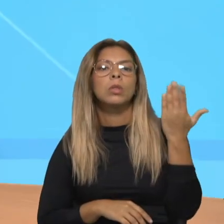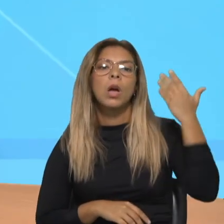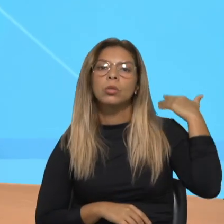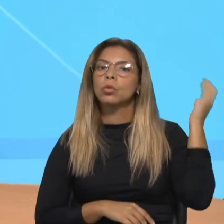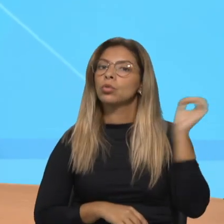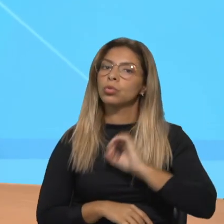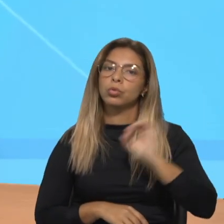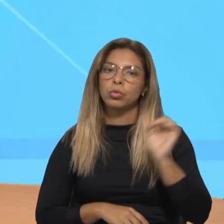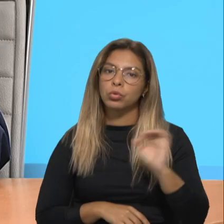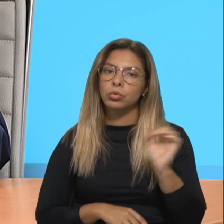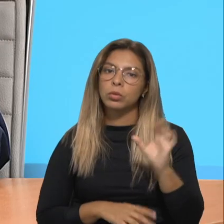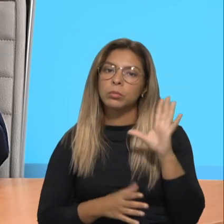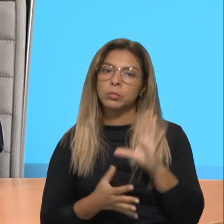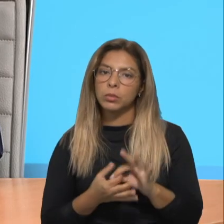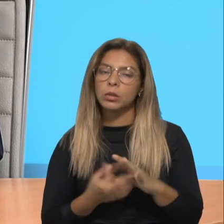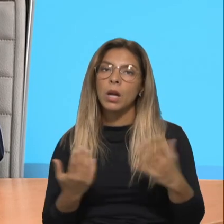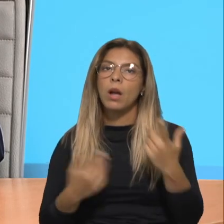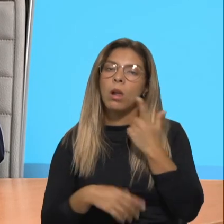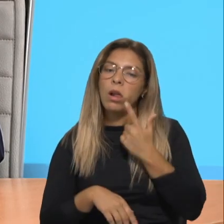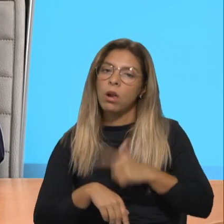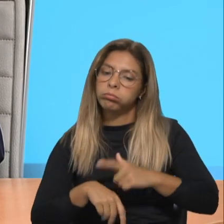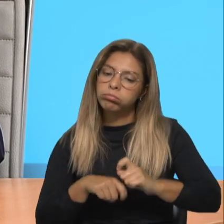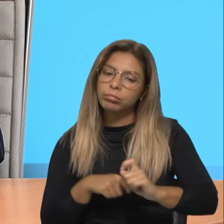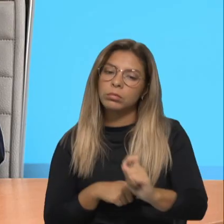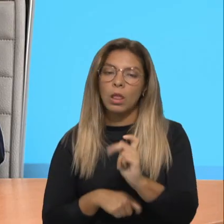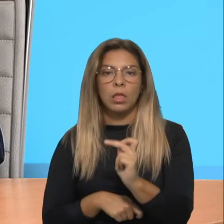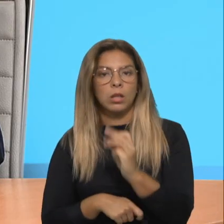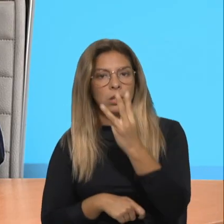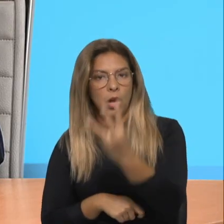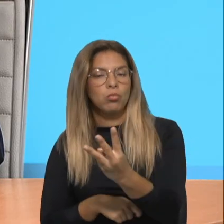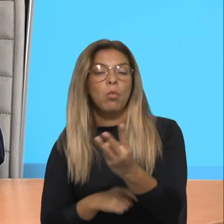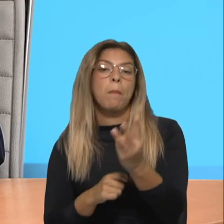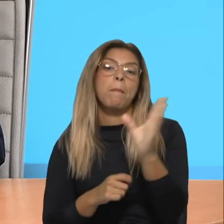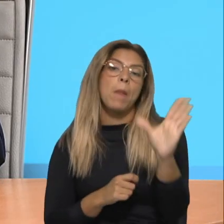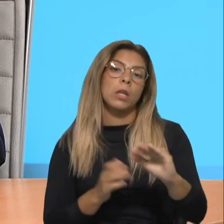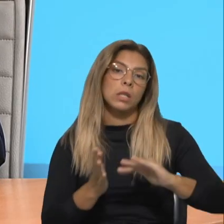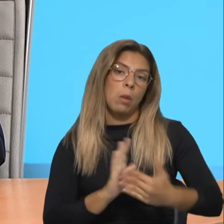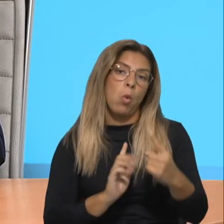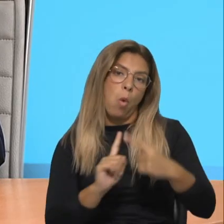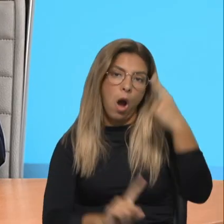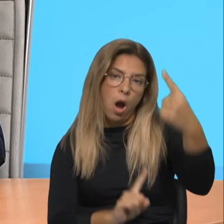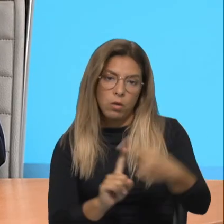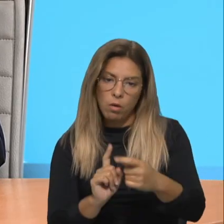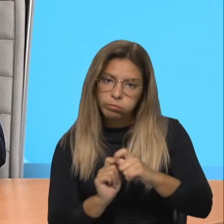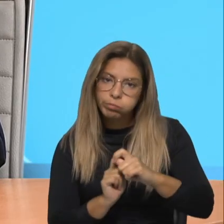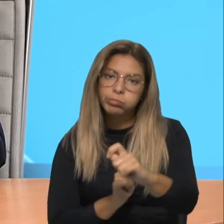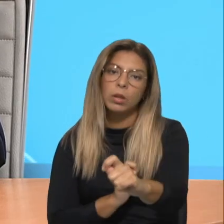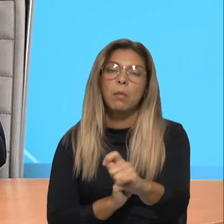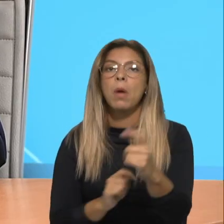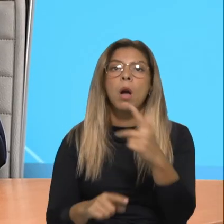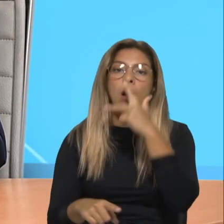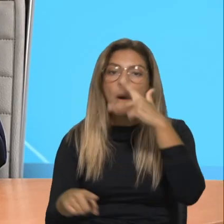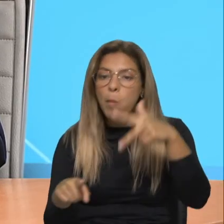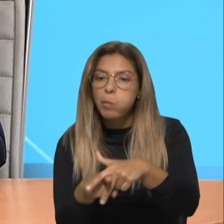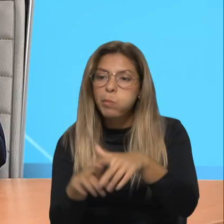anteriores o curso começava e durava sempre 3 anos, mais 1 ano de exames. E ninguém podia interromper, ou melhor, se